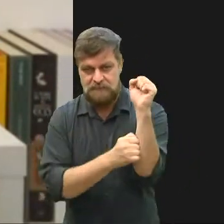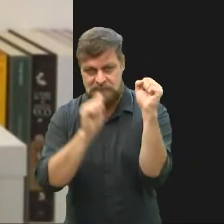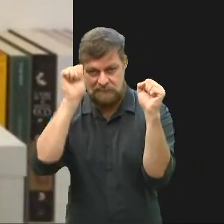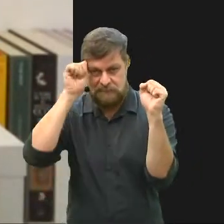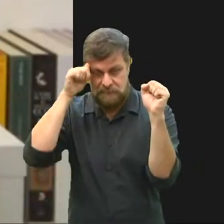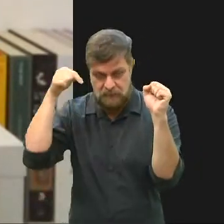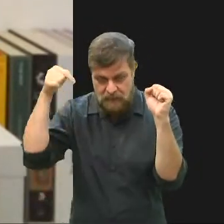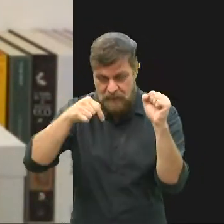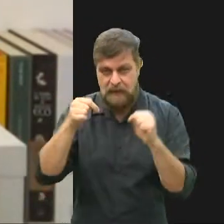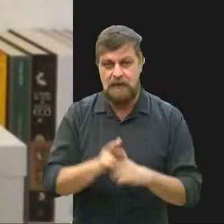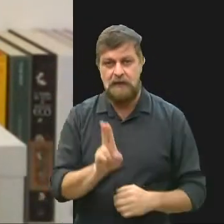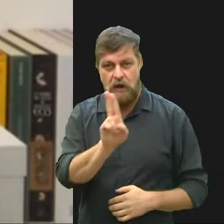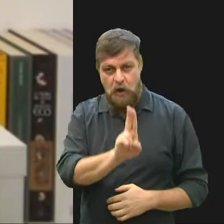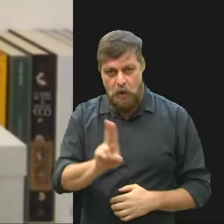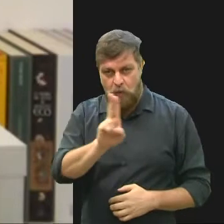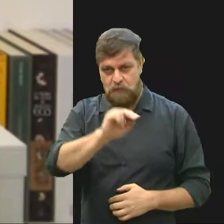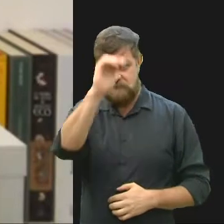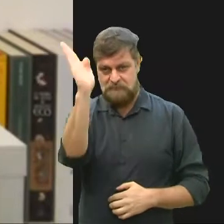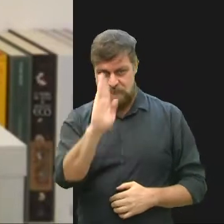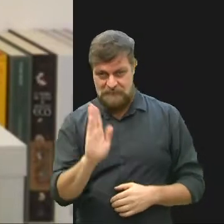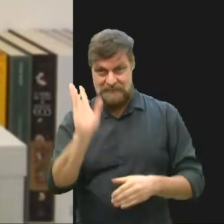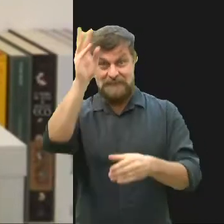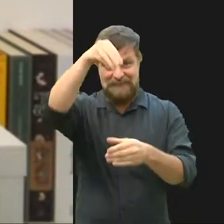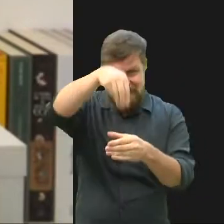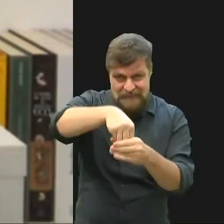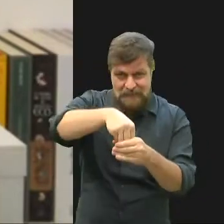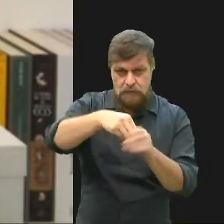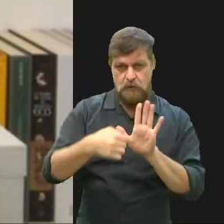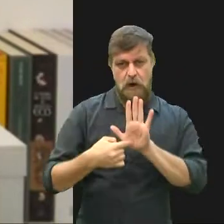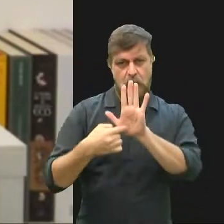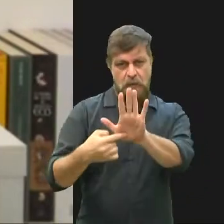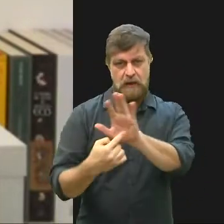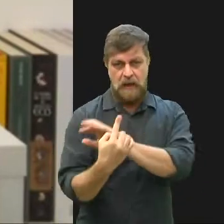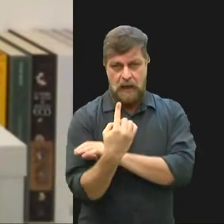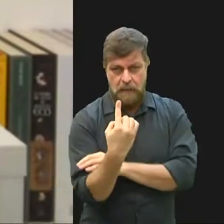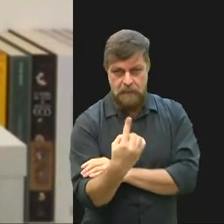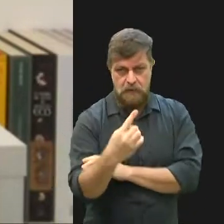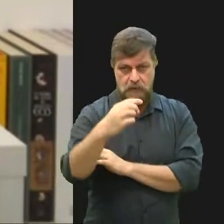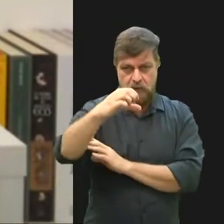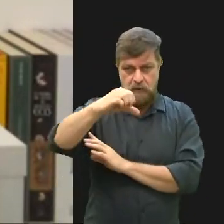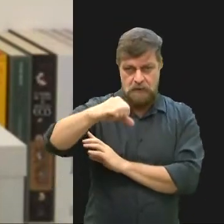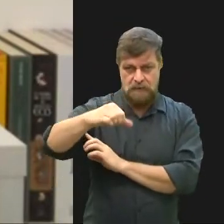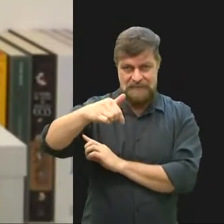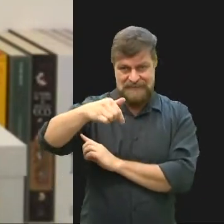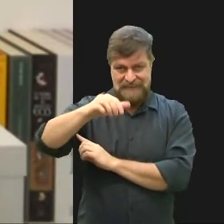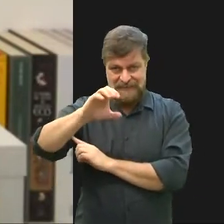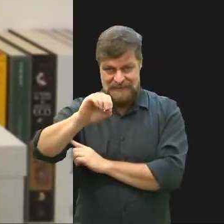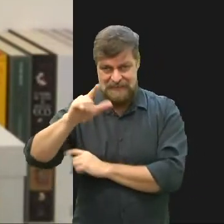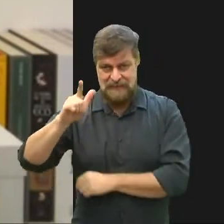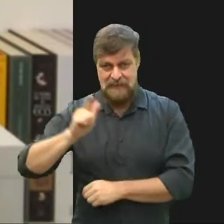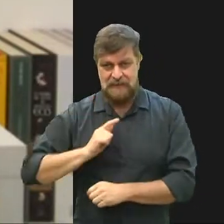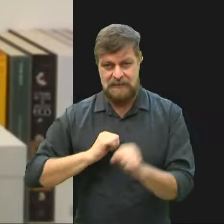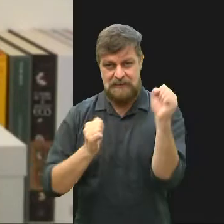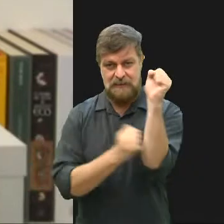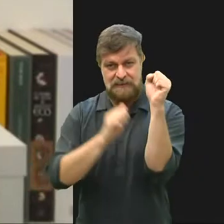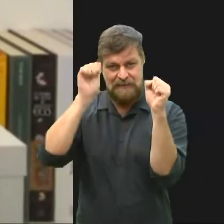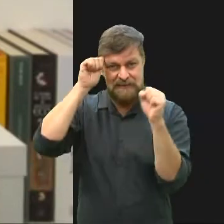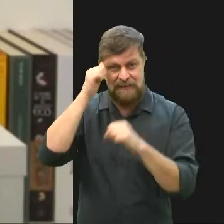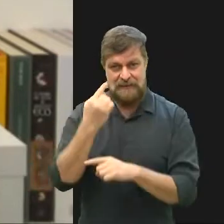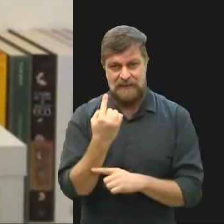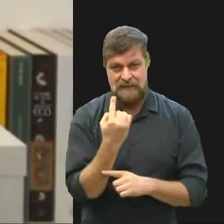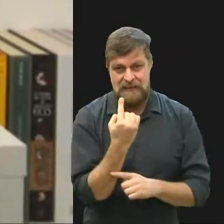consumo interno da lenha no Brasil indicam que em 1970 a produção e o consumo interno era